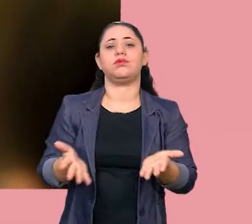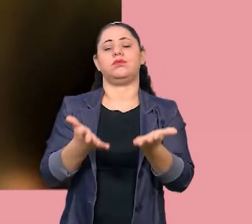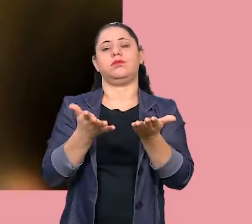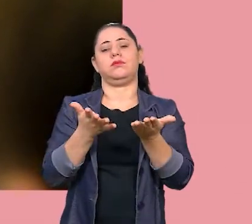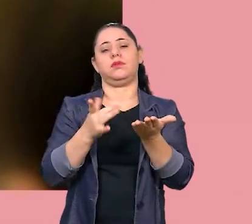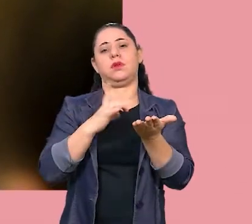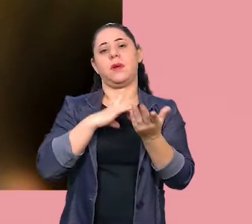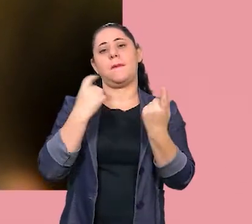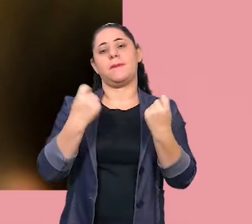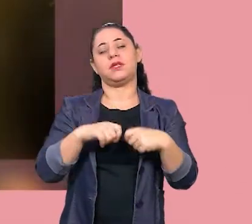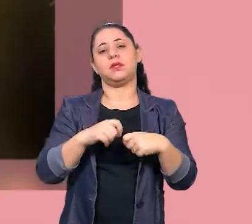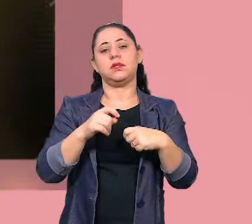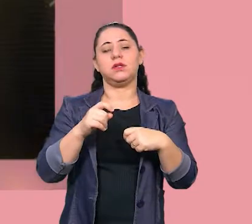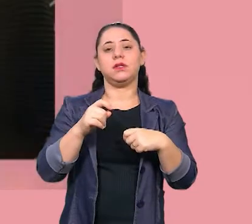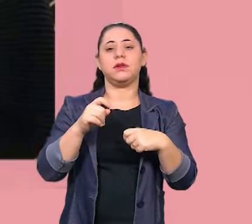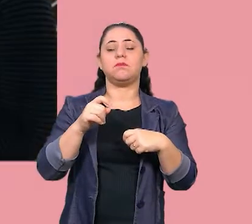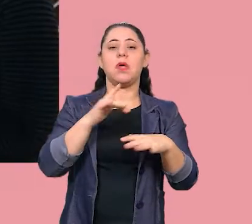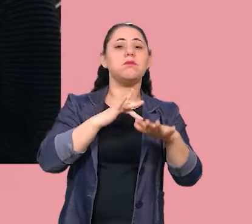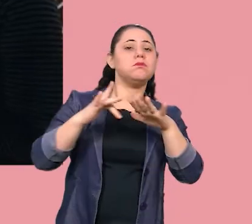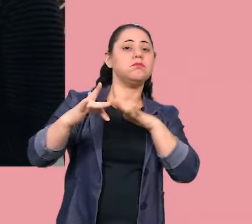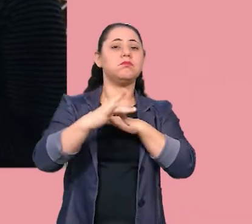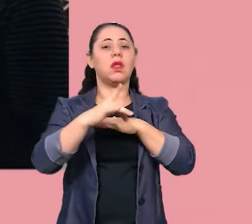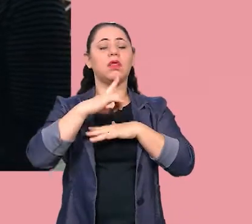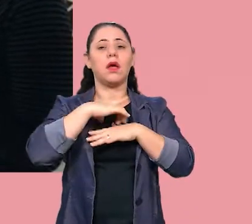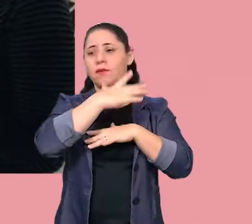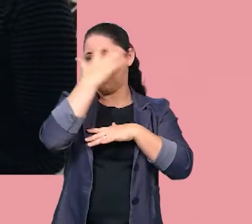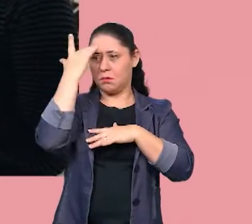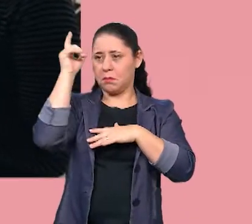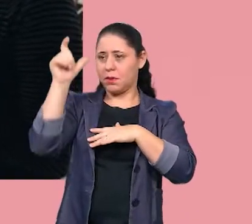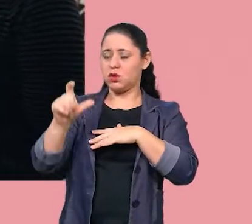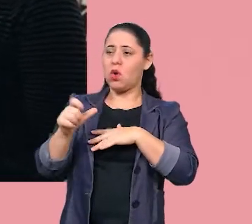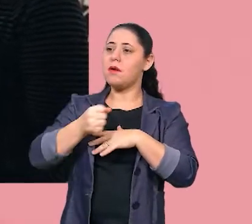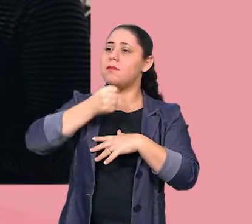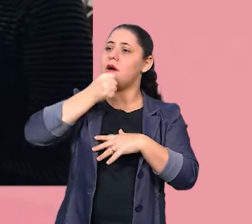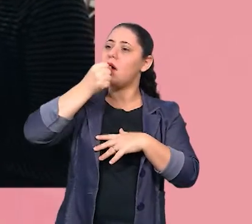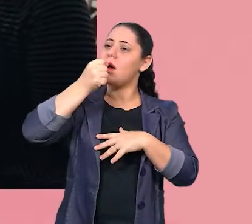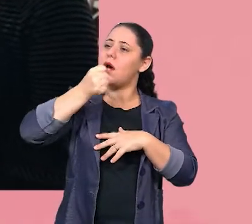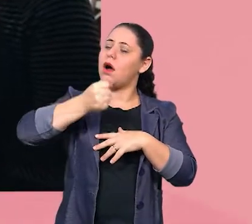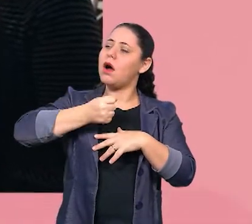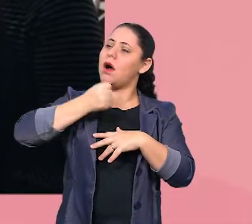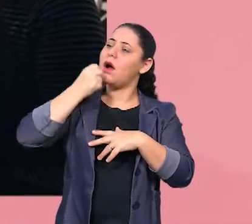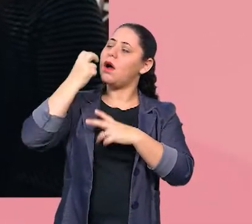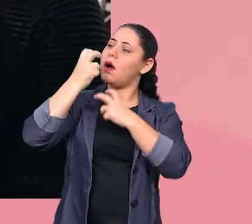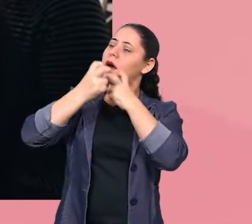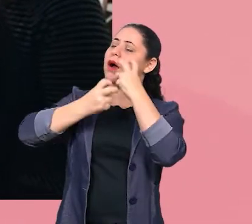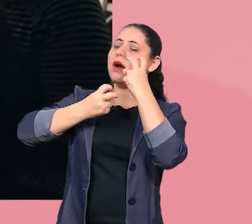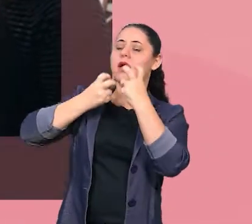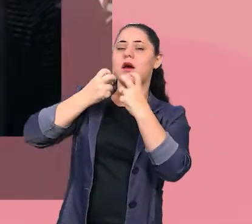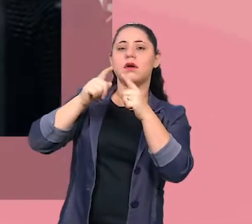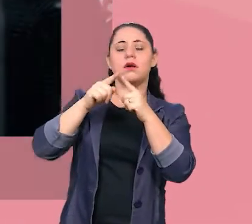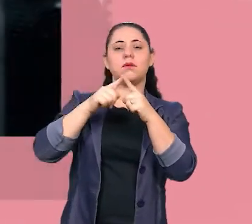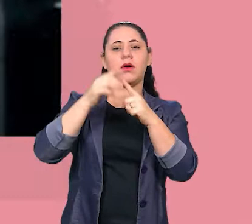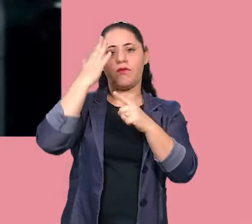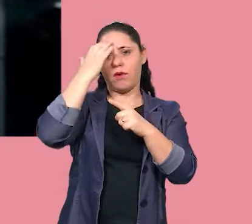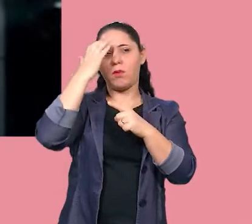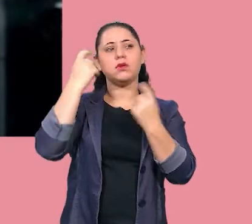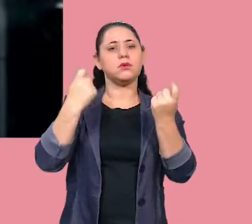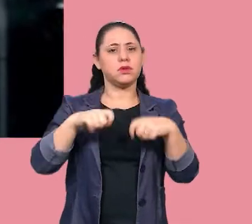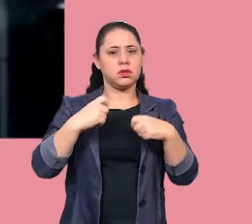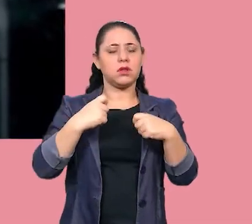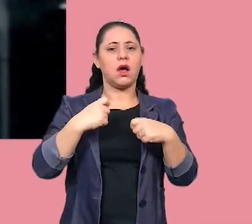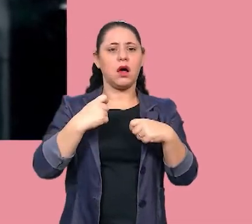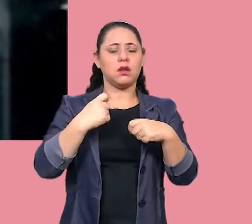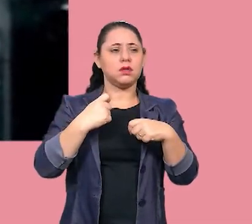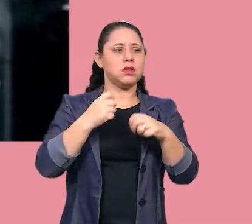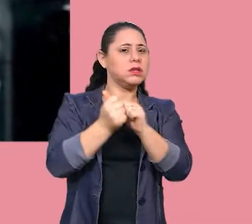incentivo tinha que ir para as redes sociais. Então você estava tendo pessoas ali, cantor, artista, várias áreas que estavam